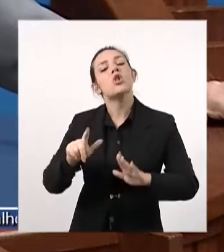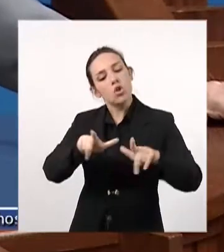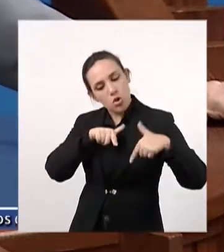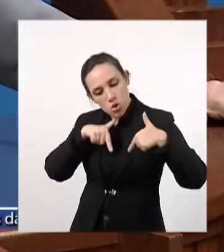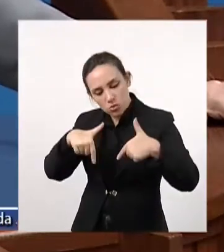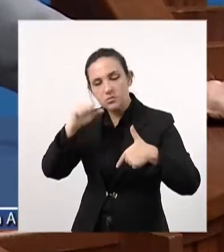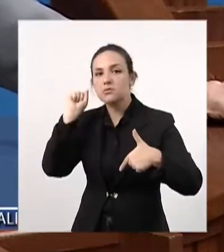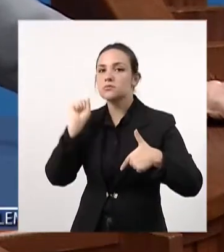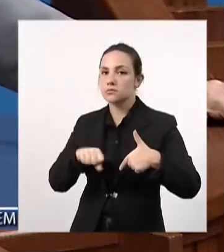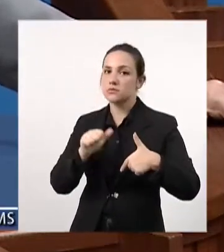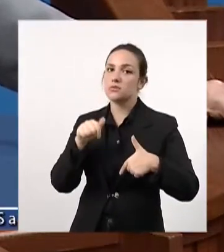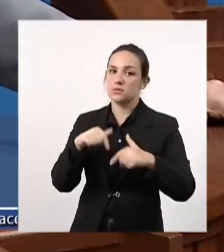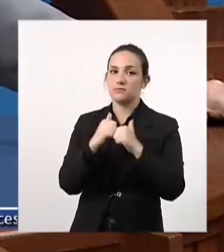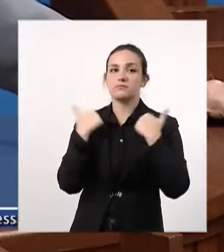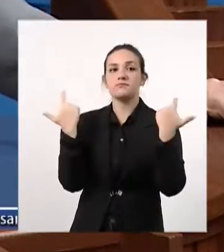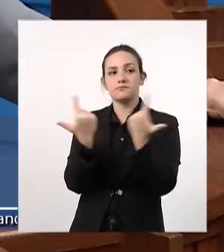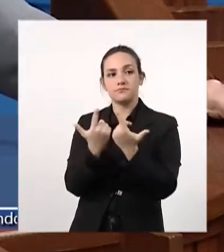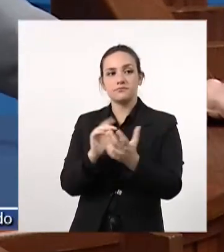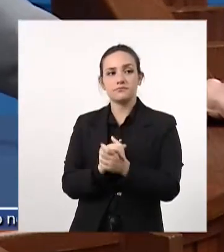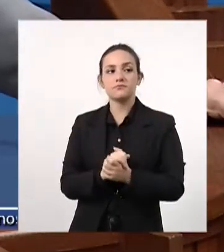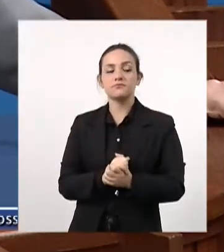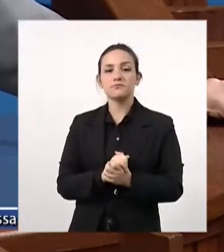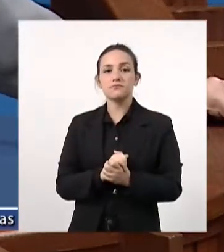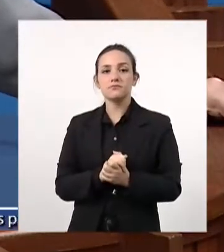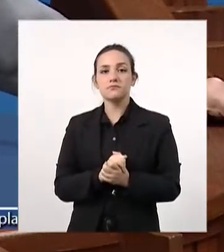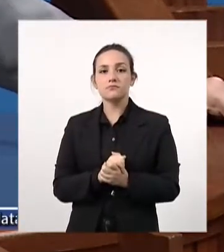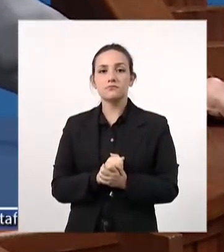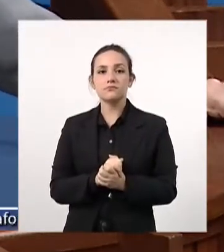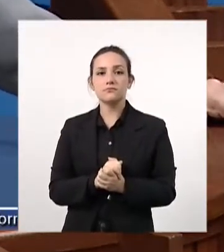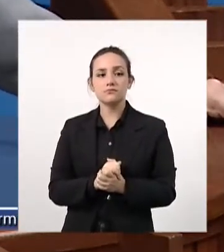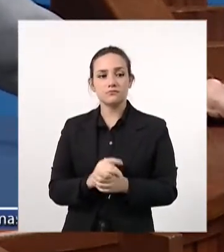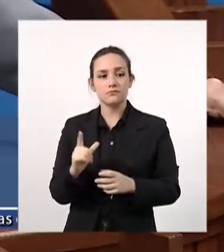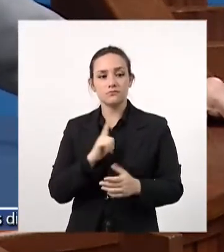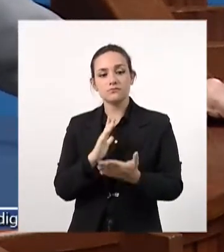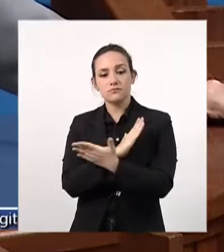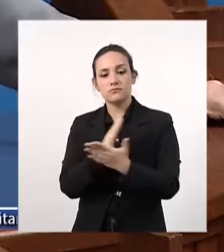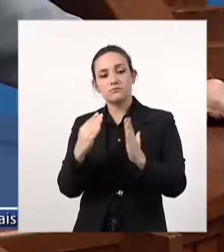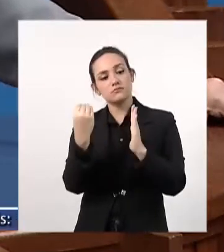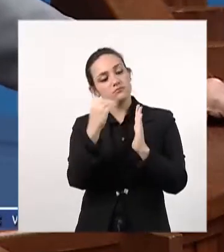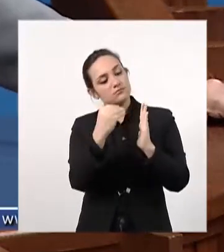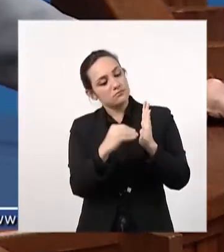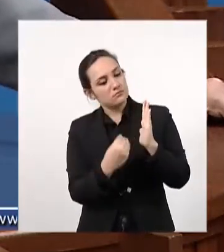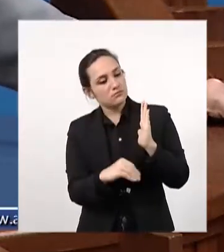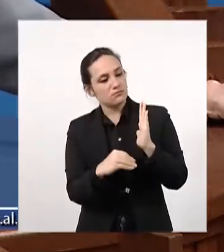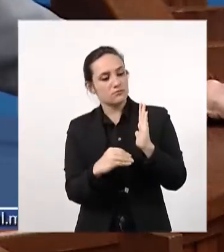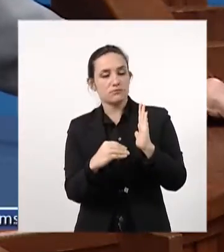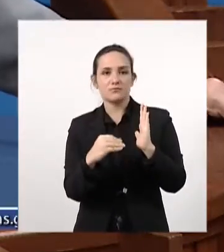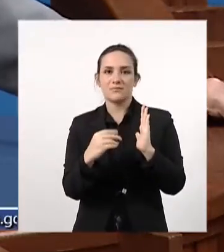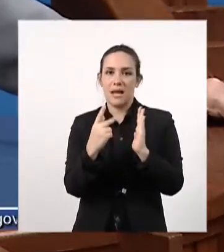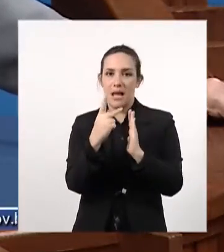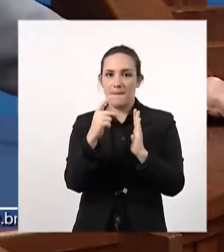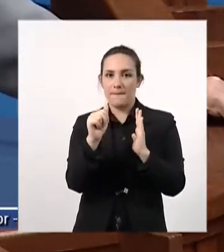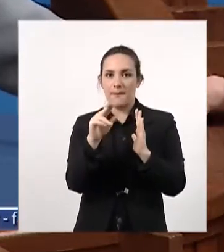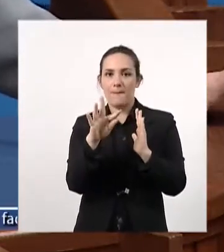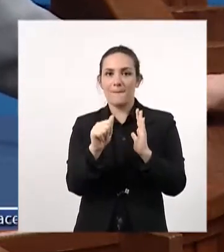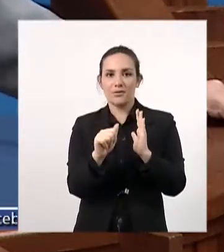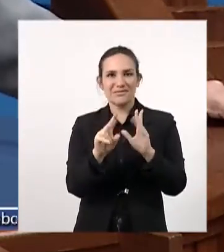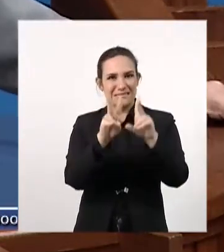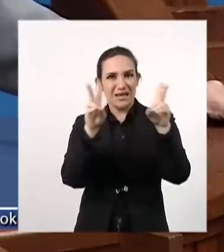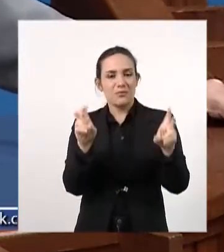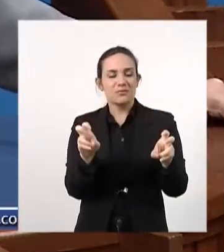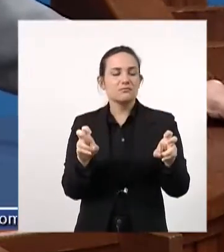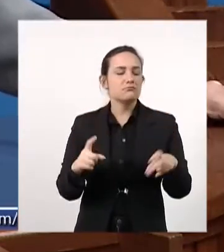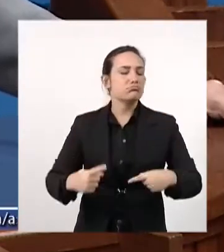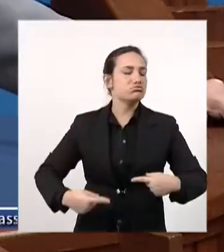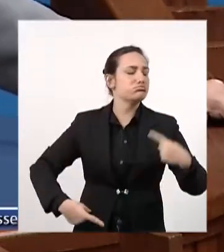combate nesta casa, de discutir pautas, às vezes acaloradas. Mas a